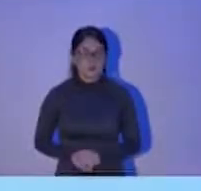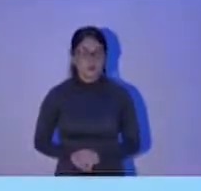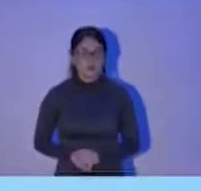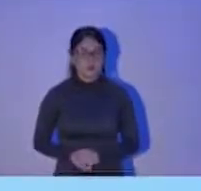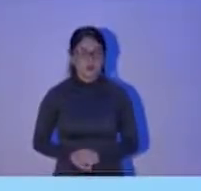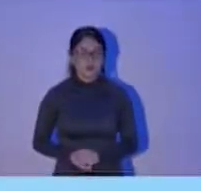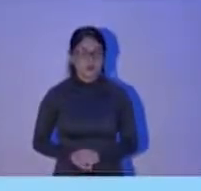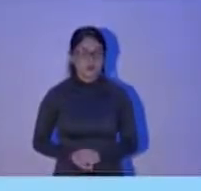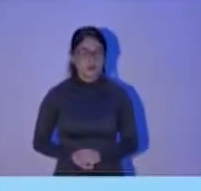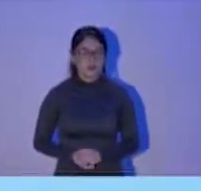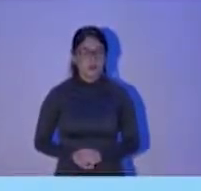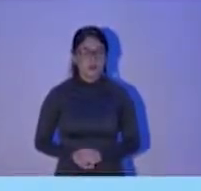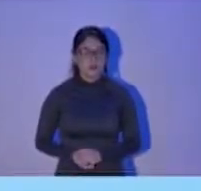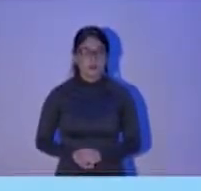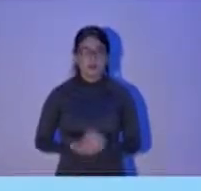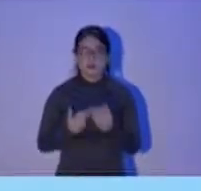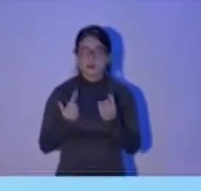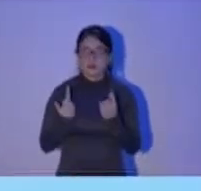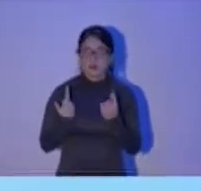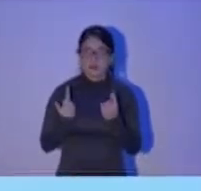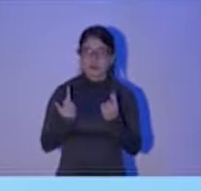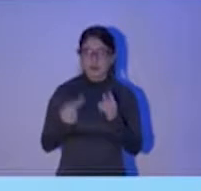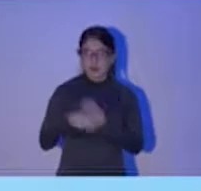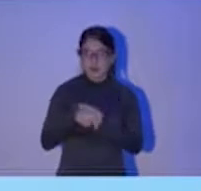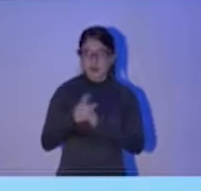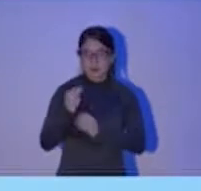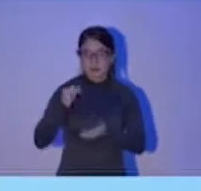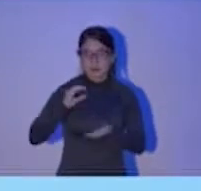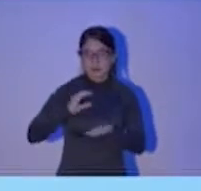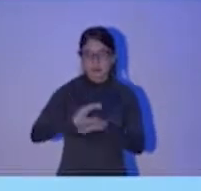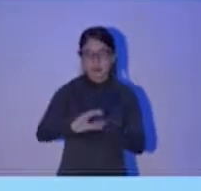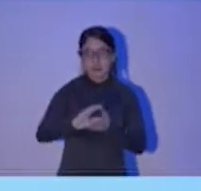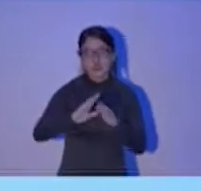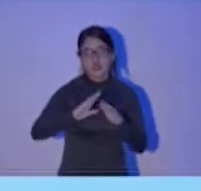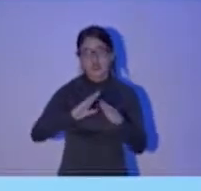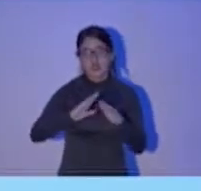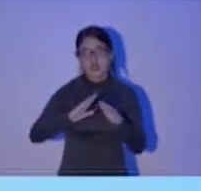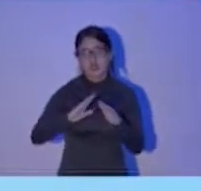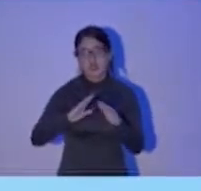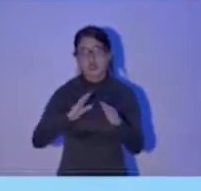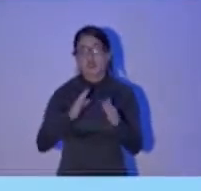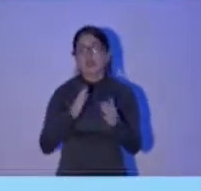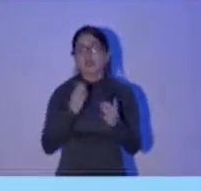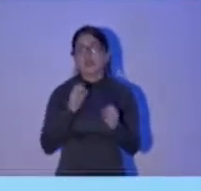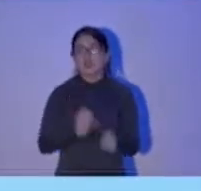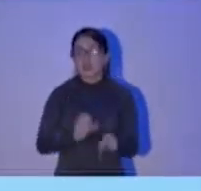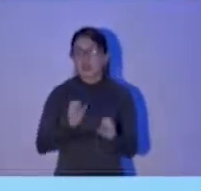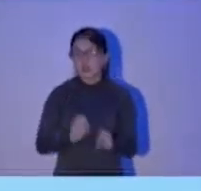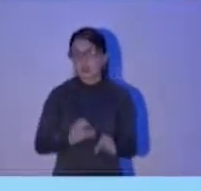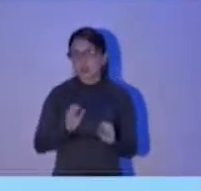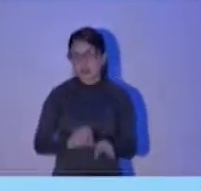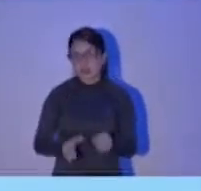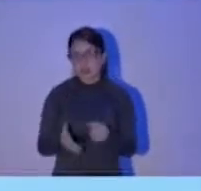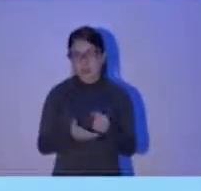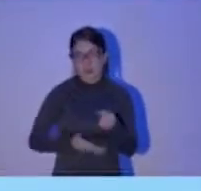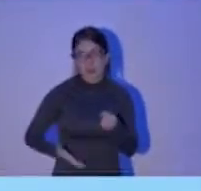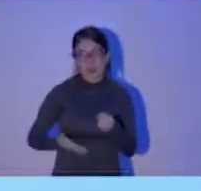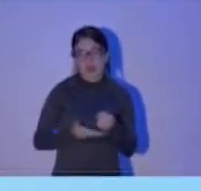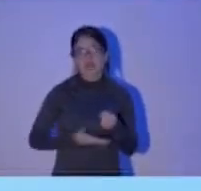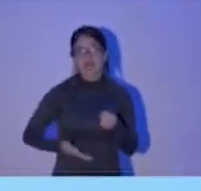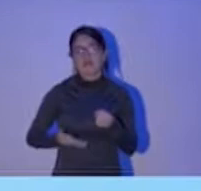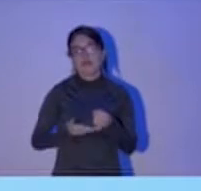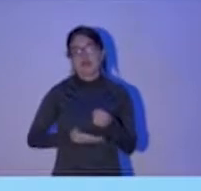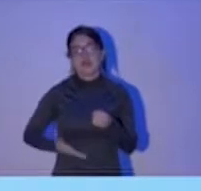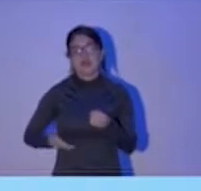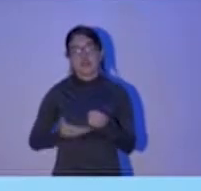O financiamento da educação básica como uma prioridade está também presente nessas três agendas que